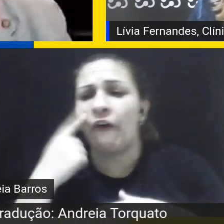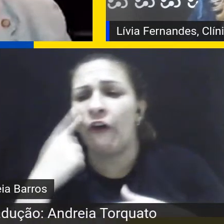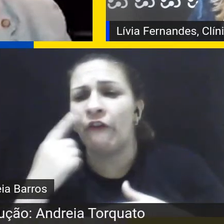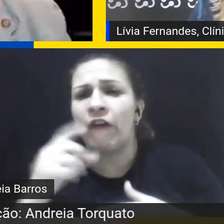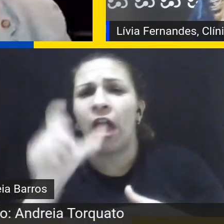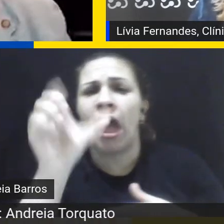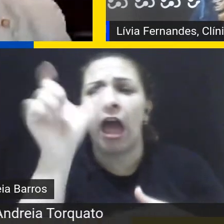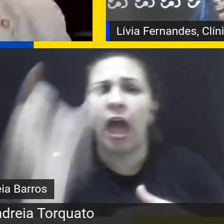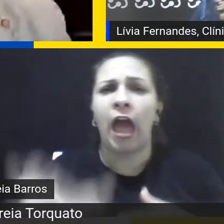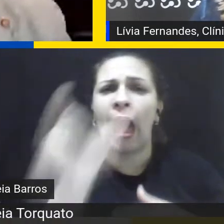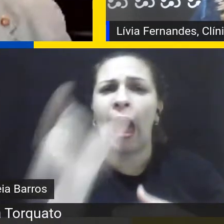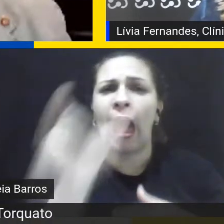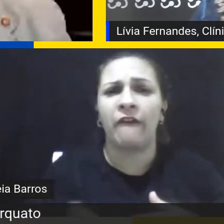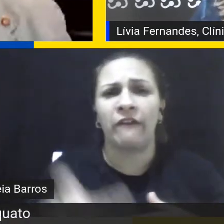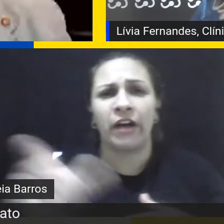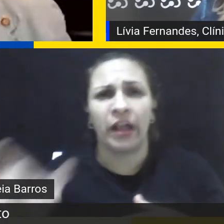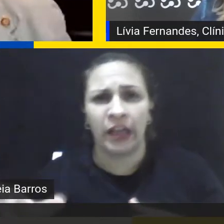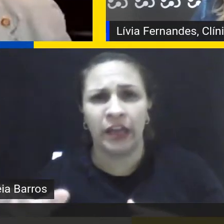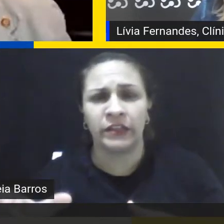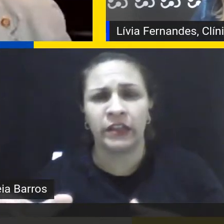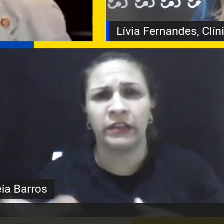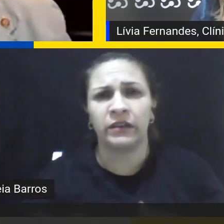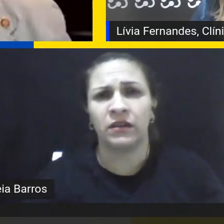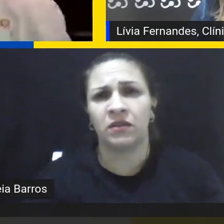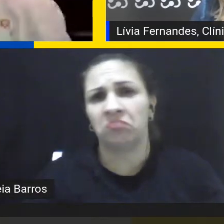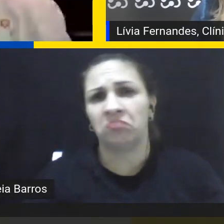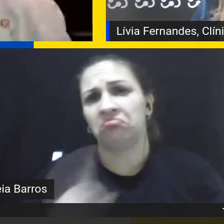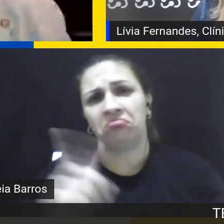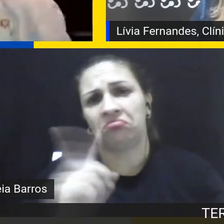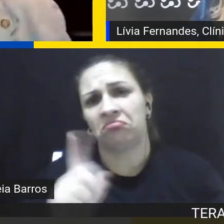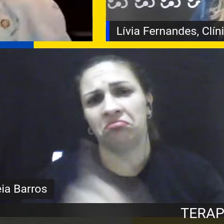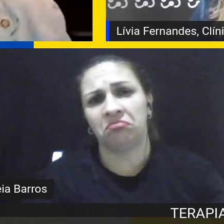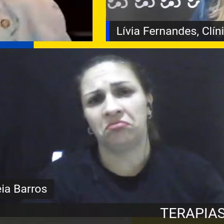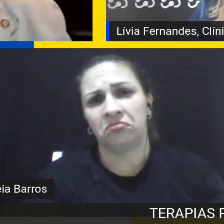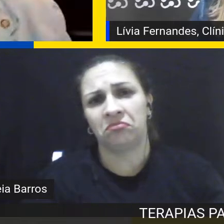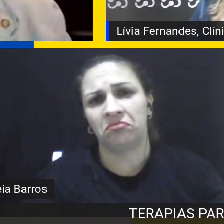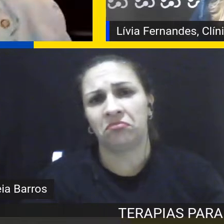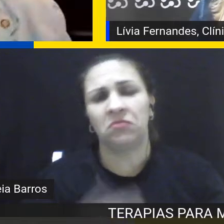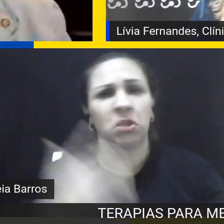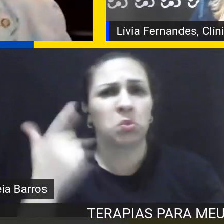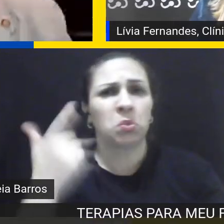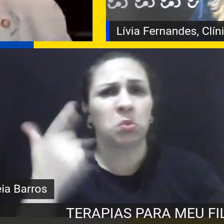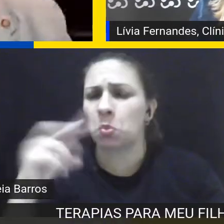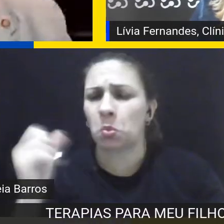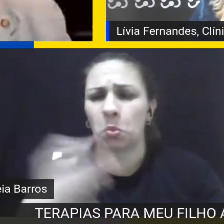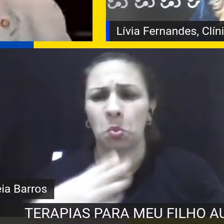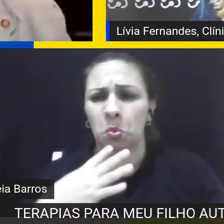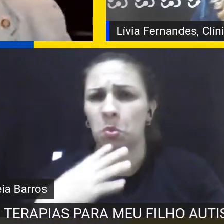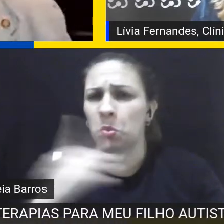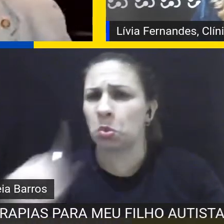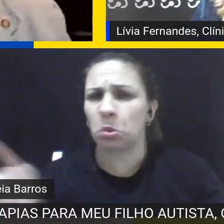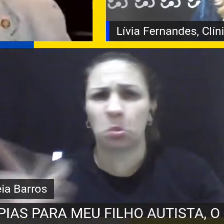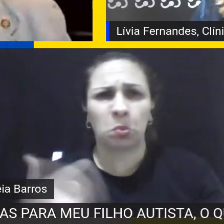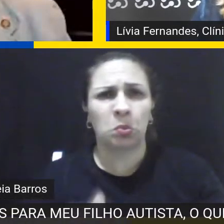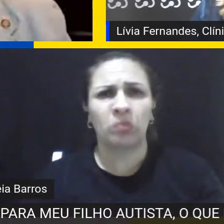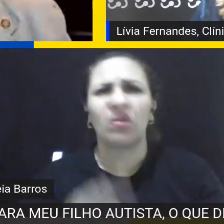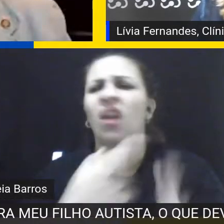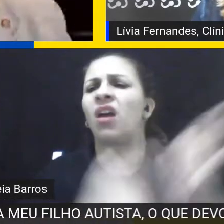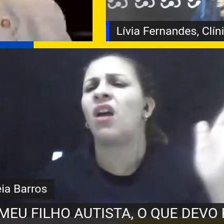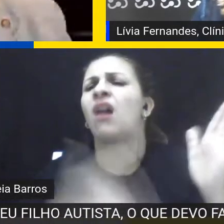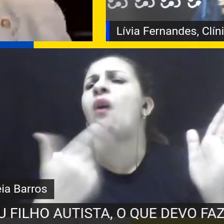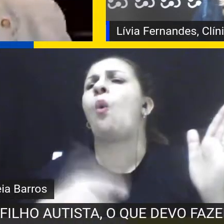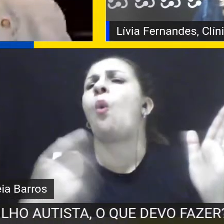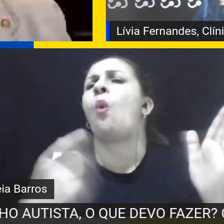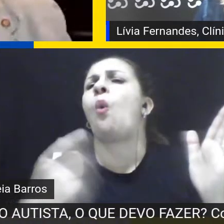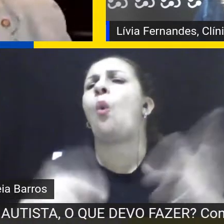perfil sensorial que o colega fez. Não, mas eu não sei o que é isso, nunca fiz. Cadê o relatório de